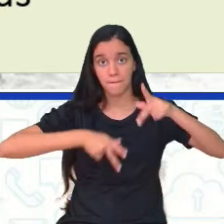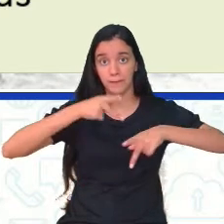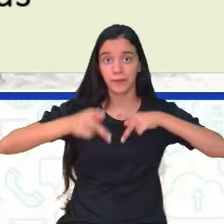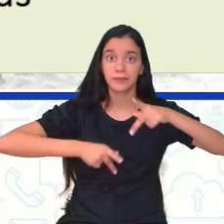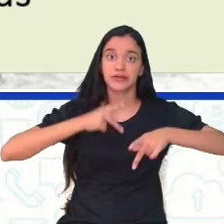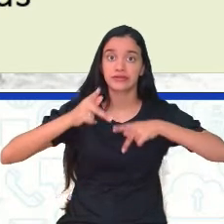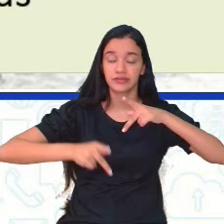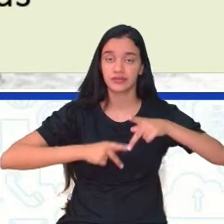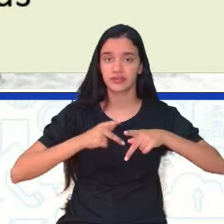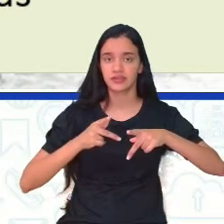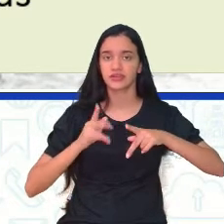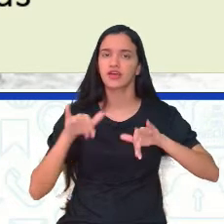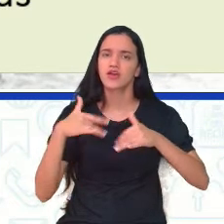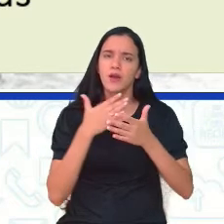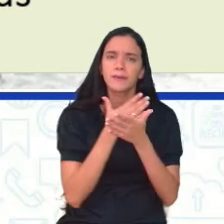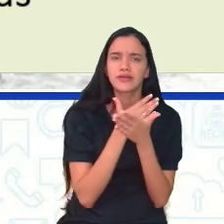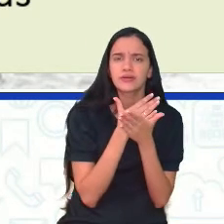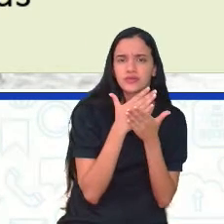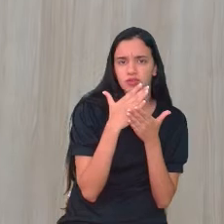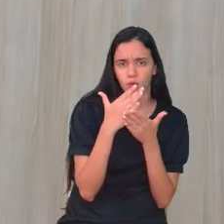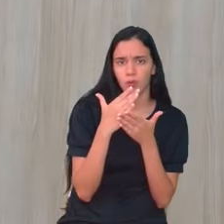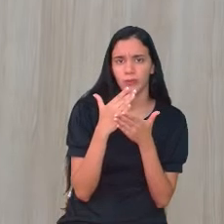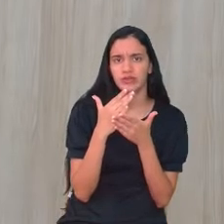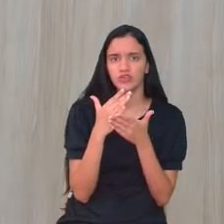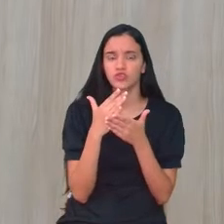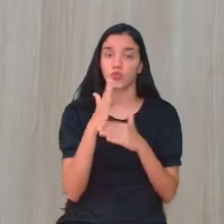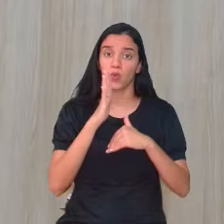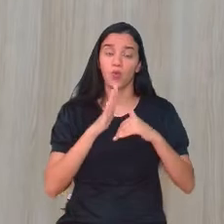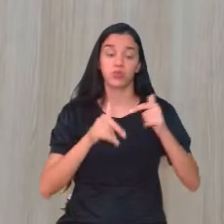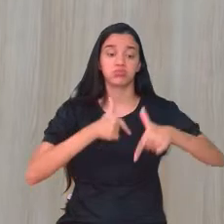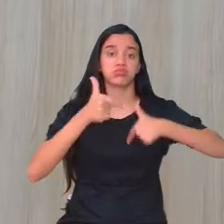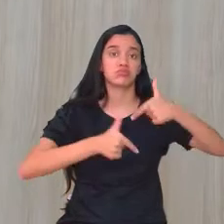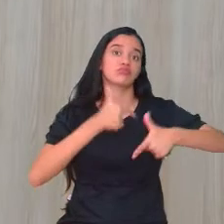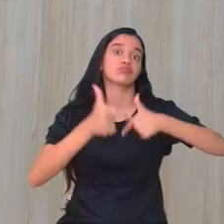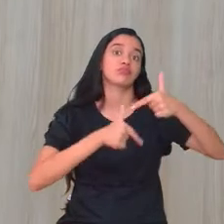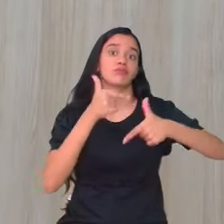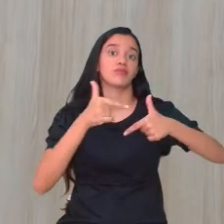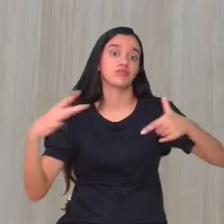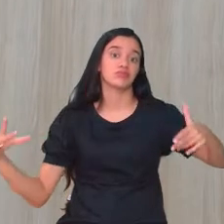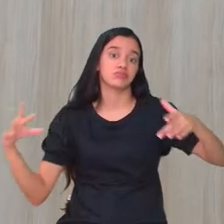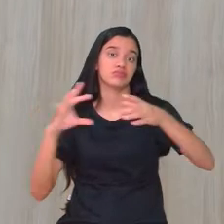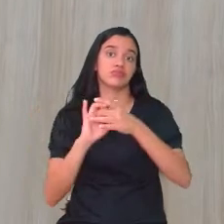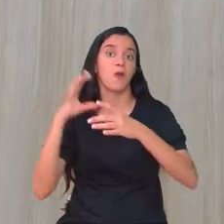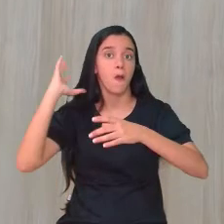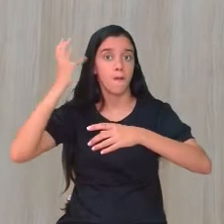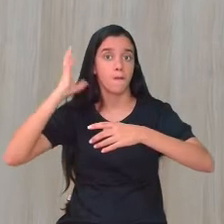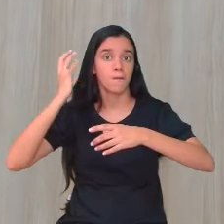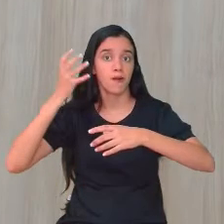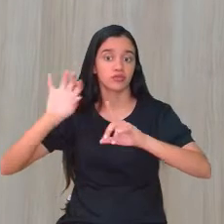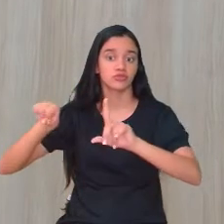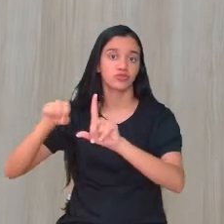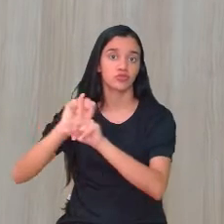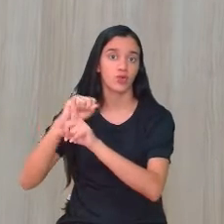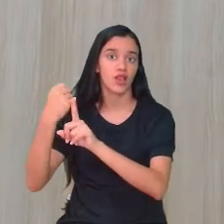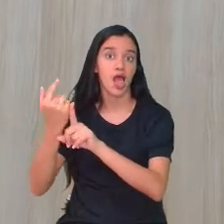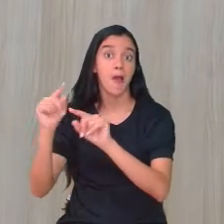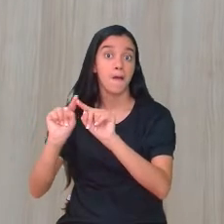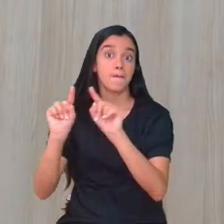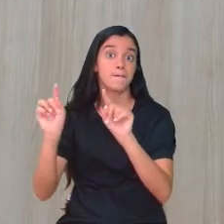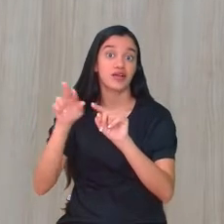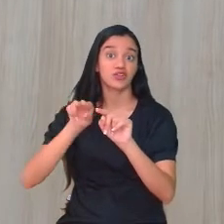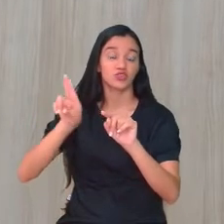populistas, eles até iniciaram a sua carreira, né, se filiando a esses partidos socialistas, mas usando